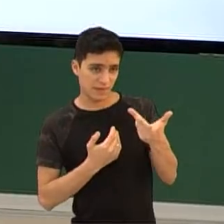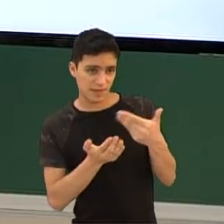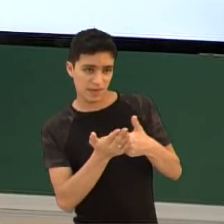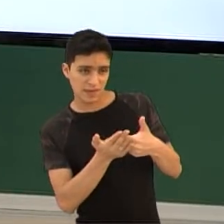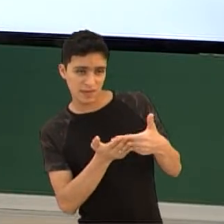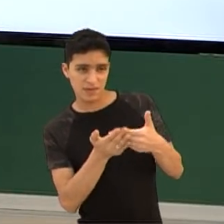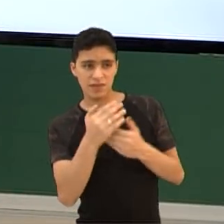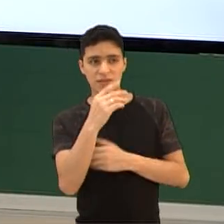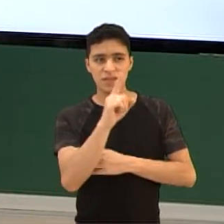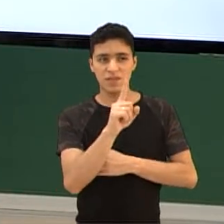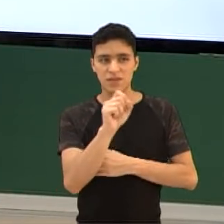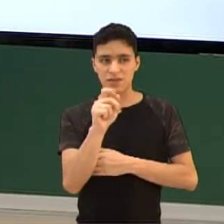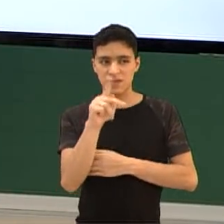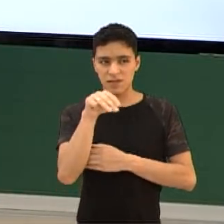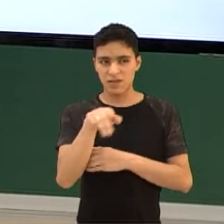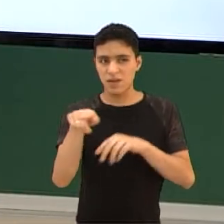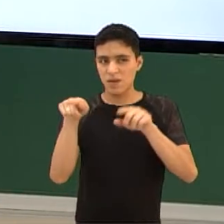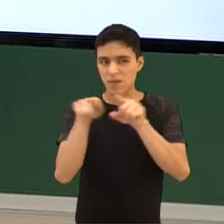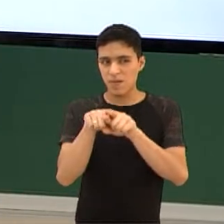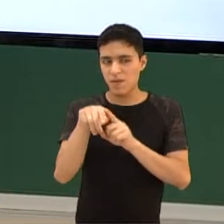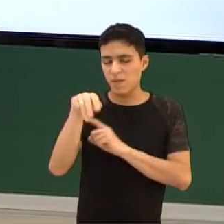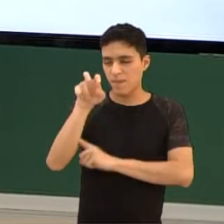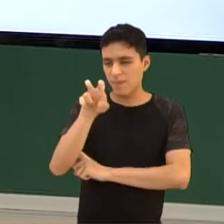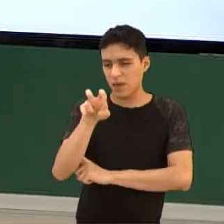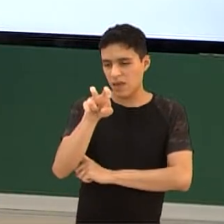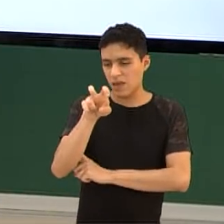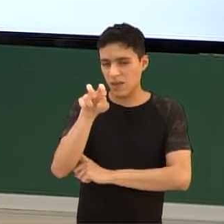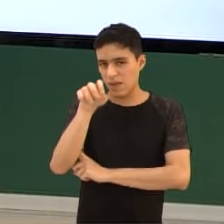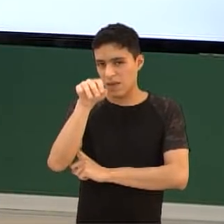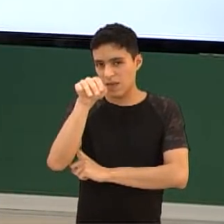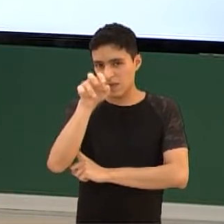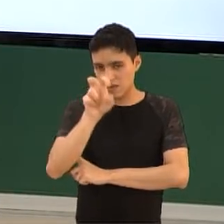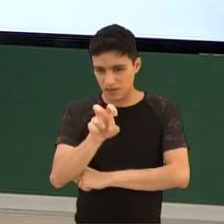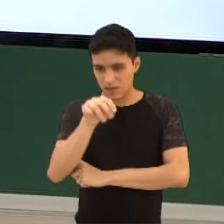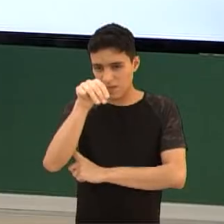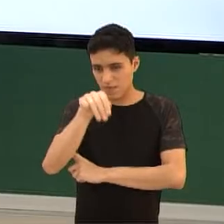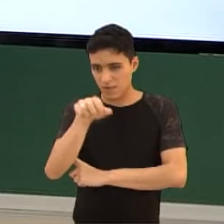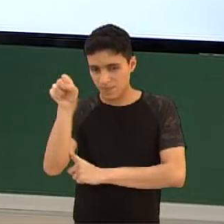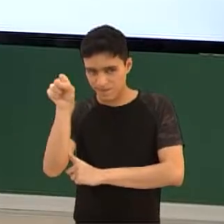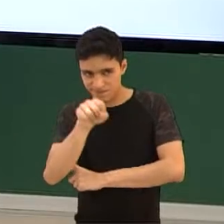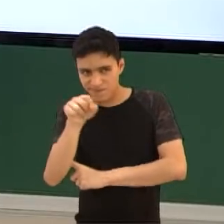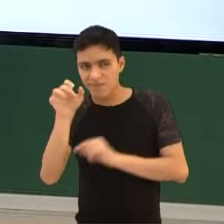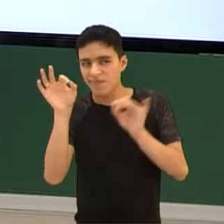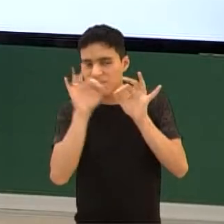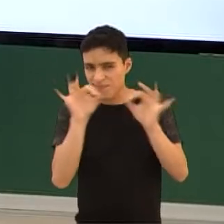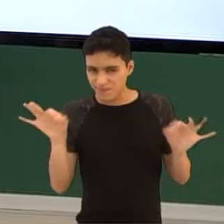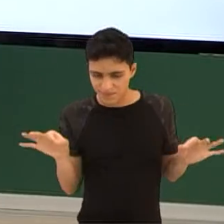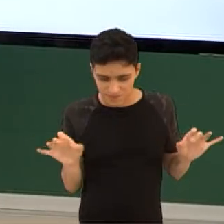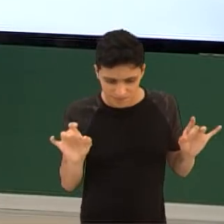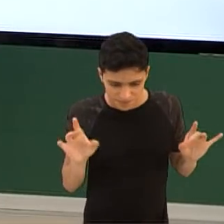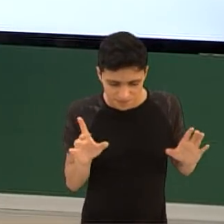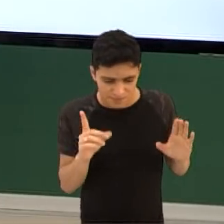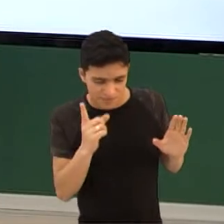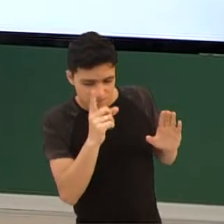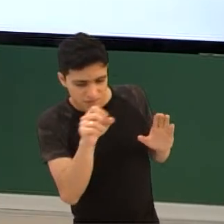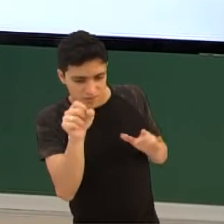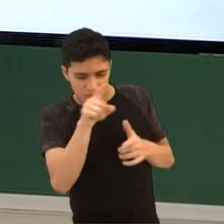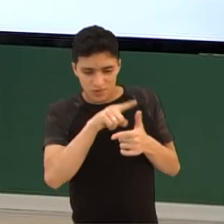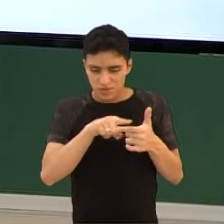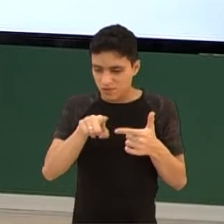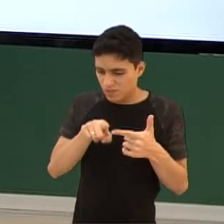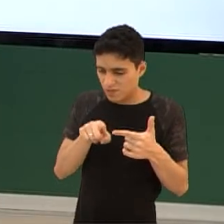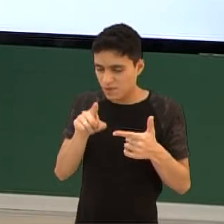hora é igual a 5 metros por segundo. 5 metros por segundo. Como é que eu faço isso? Muito simples. Eu venho aqui, pego 18 e divido